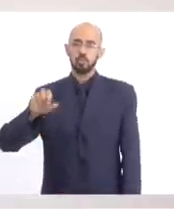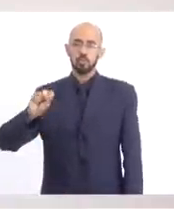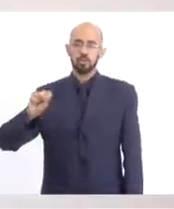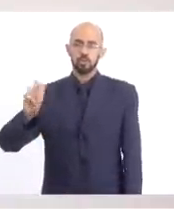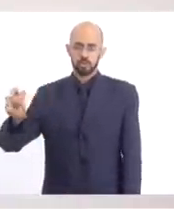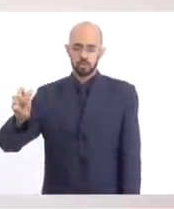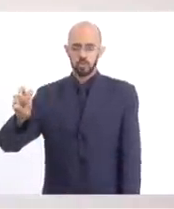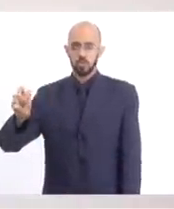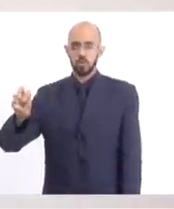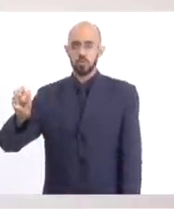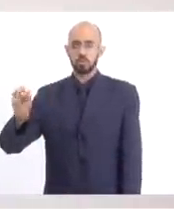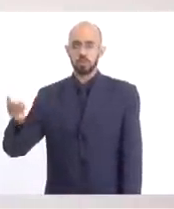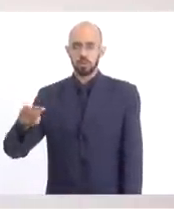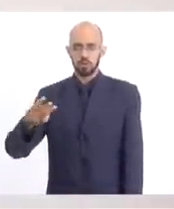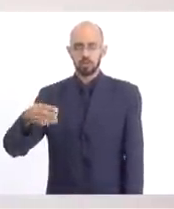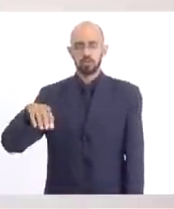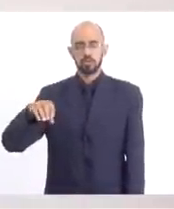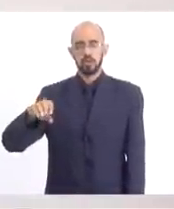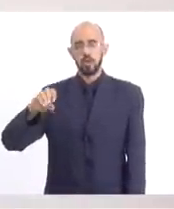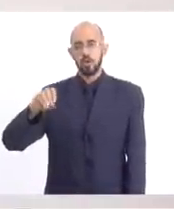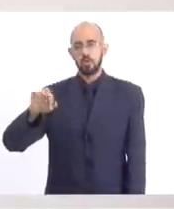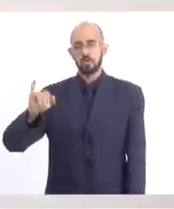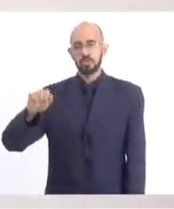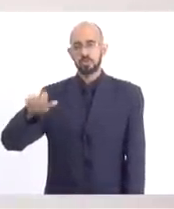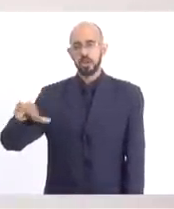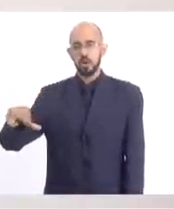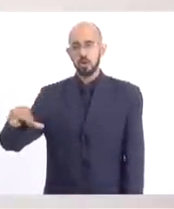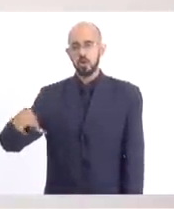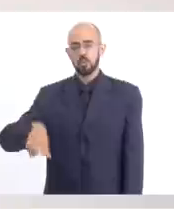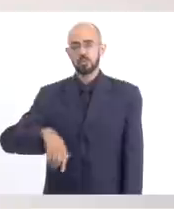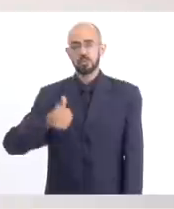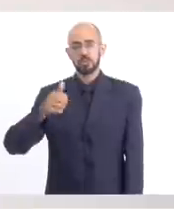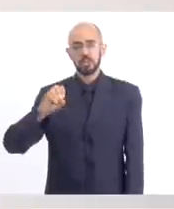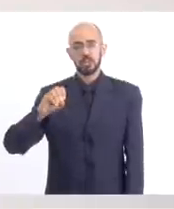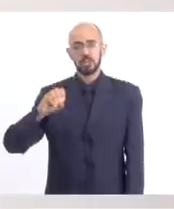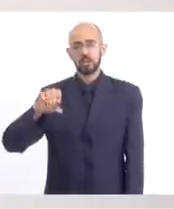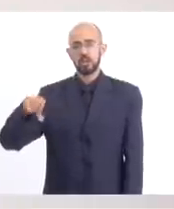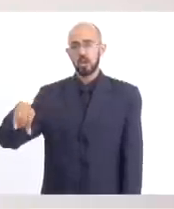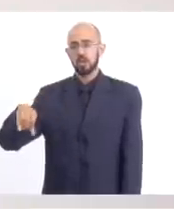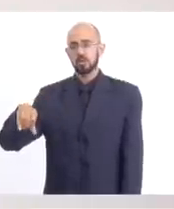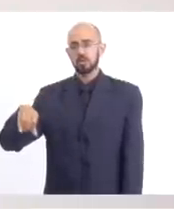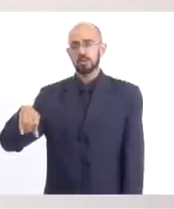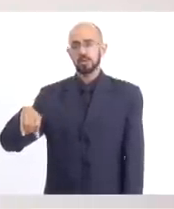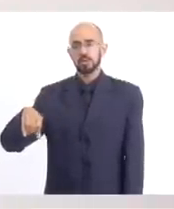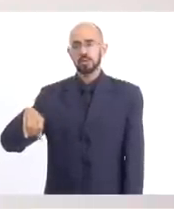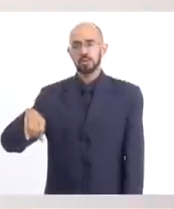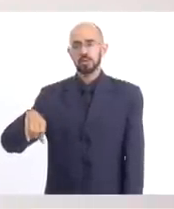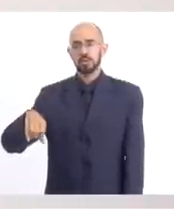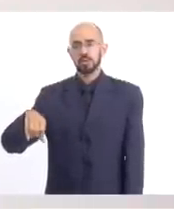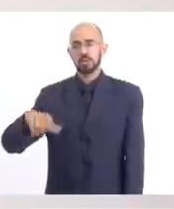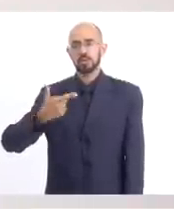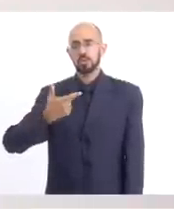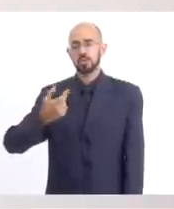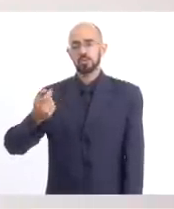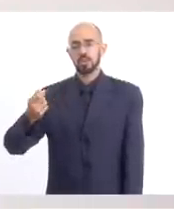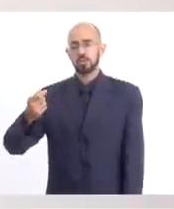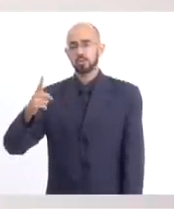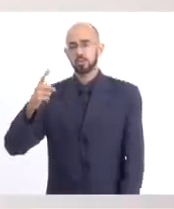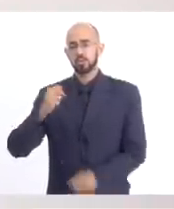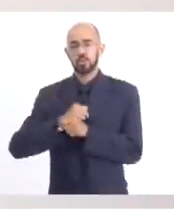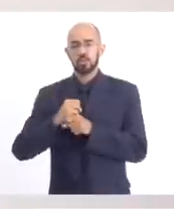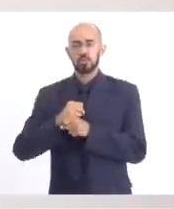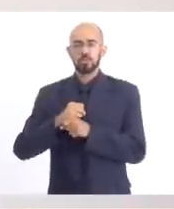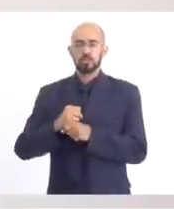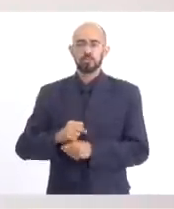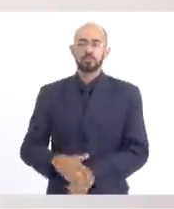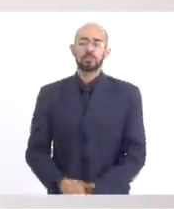185 oficiais, 109, os que têm 150, e 1,200 ano. 1,120